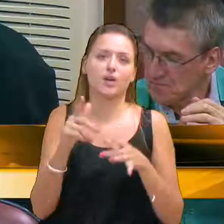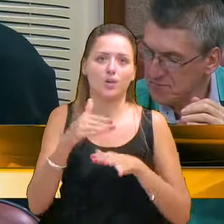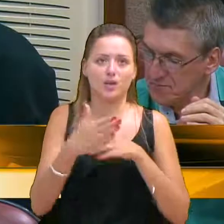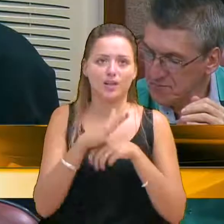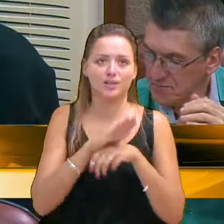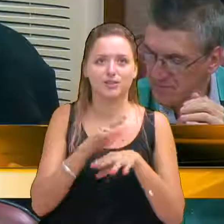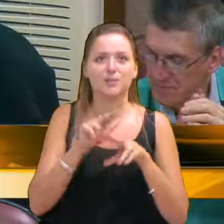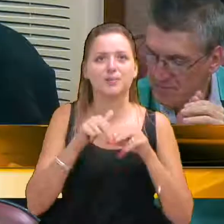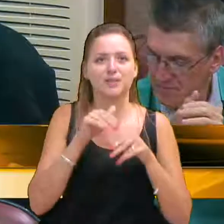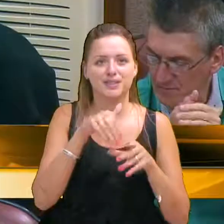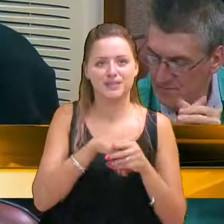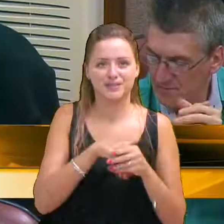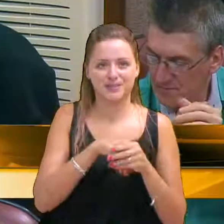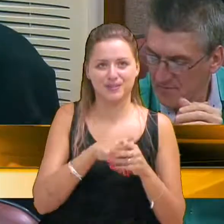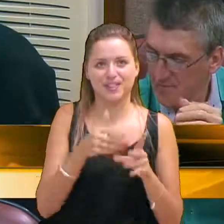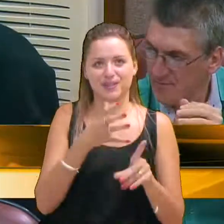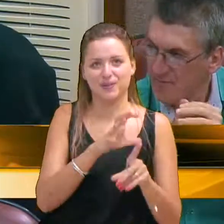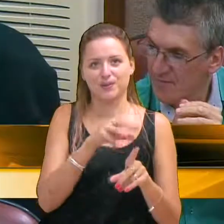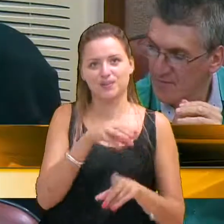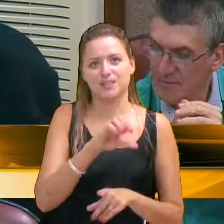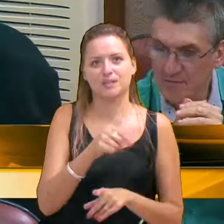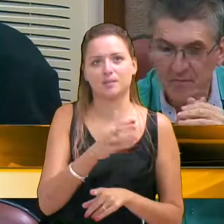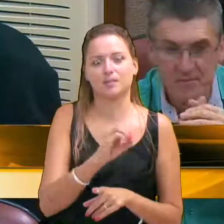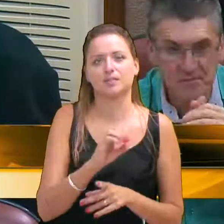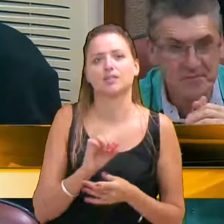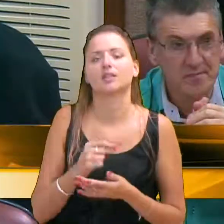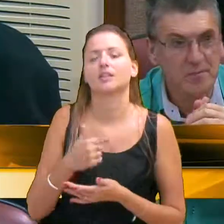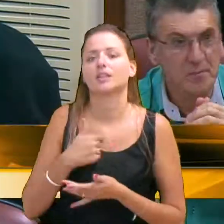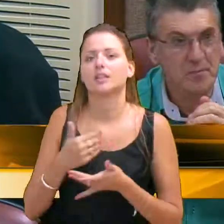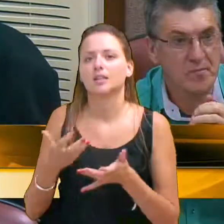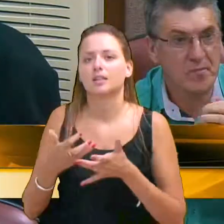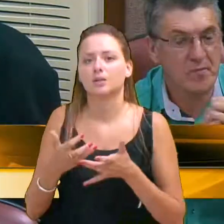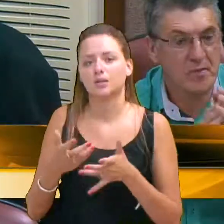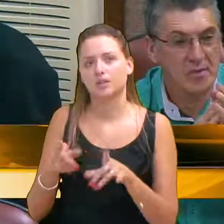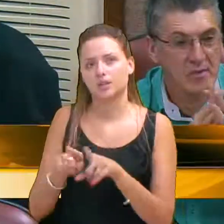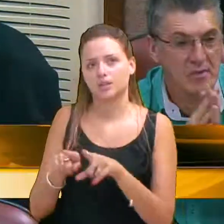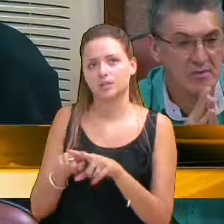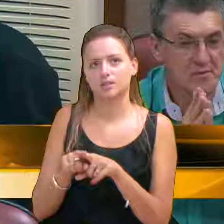nesse aspecto que eu votei contra. Tá bem? Eu queria